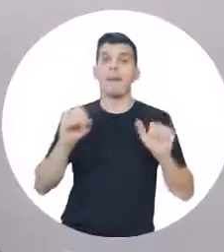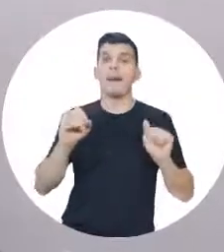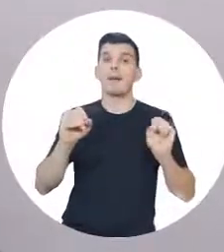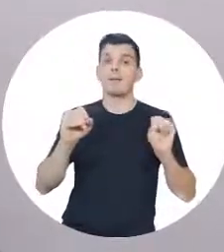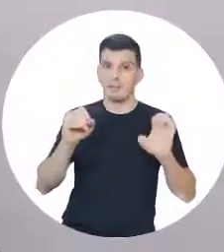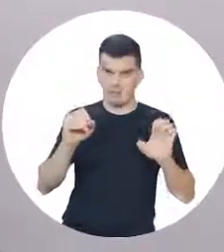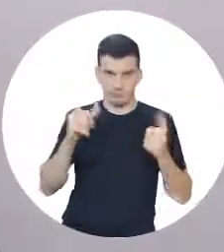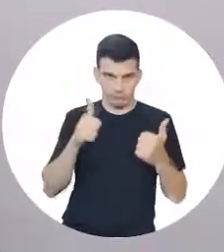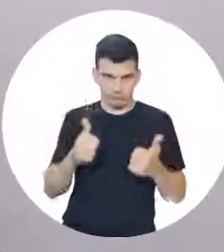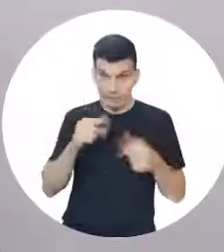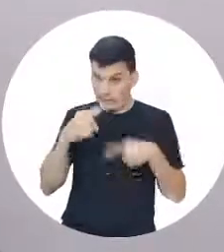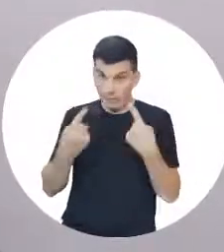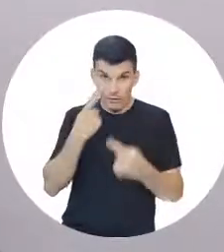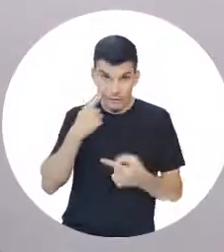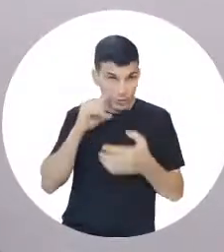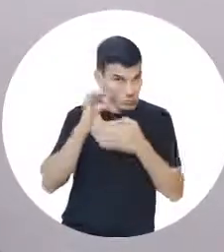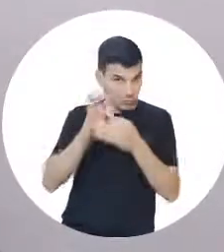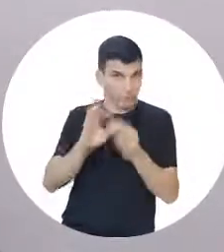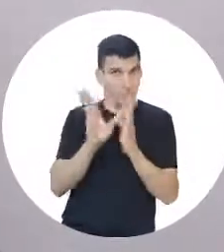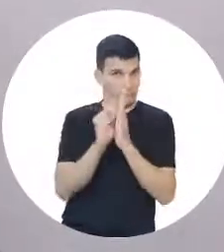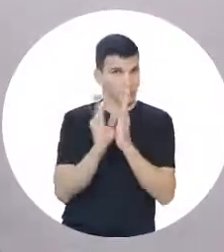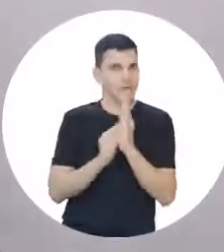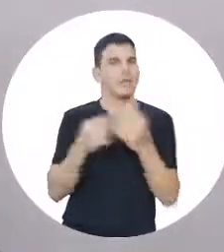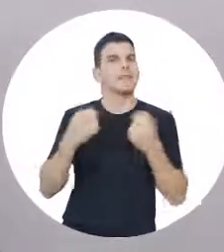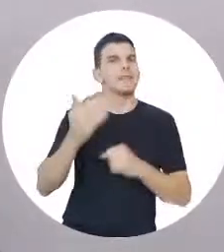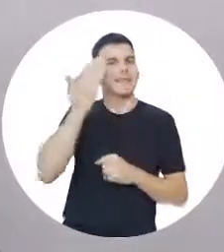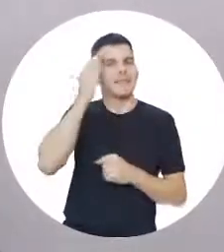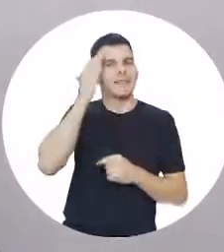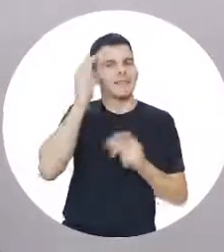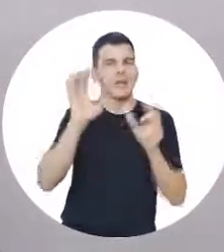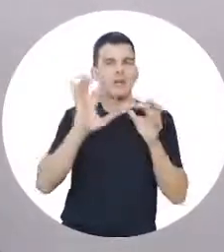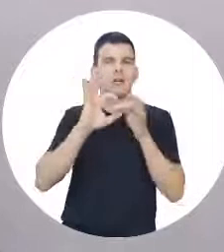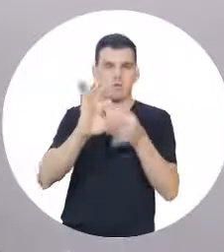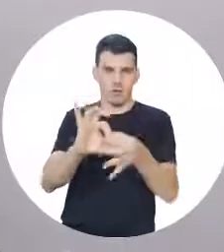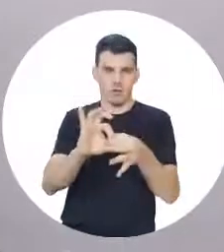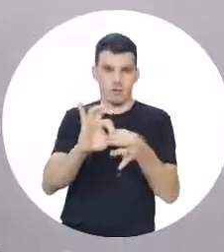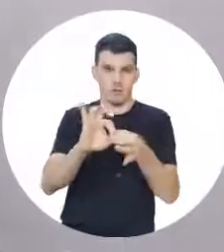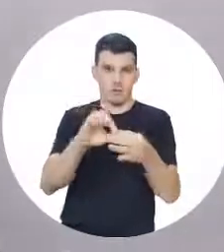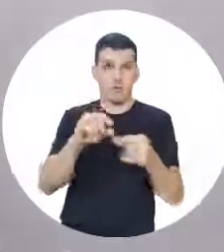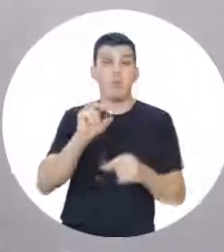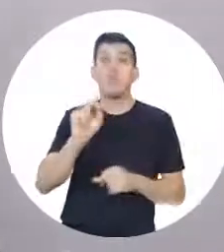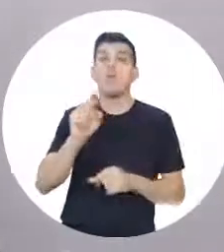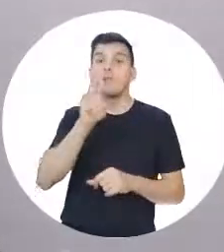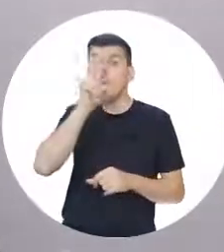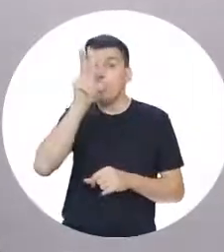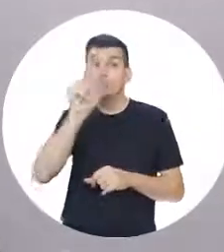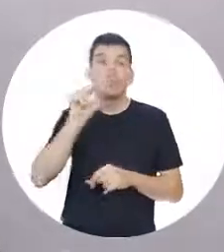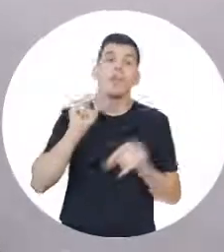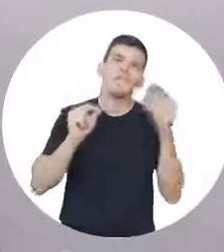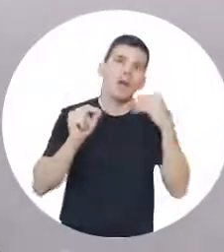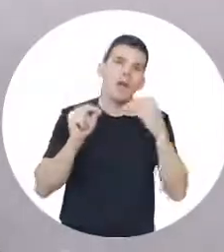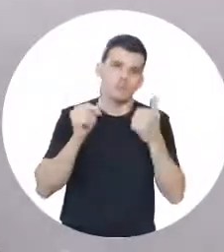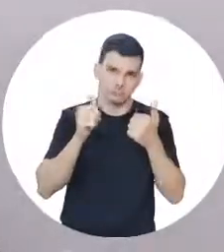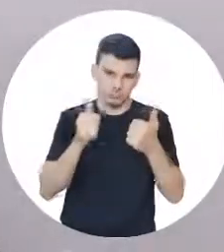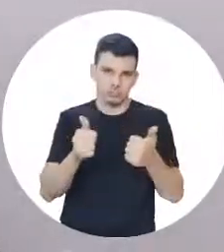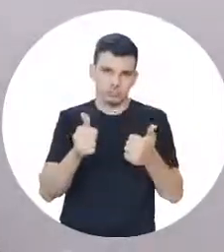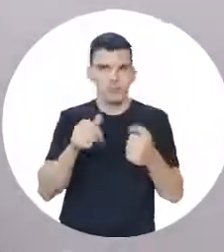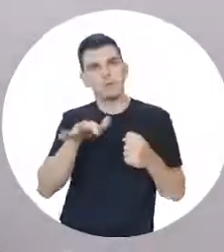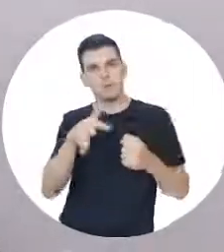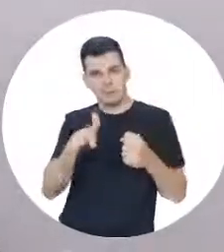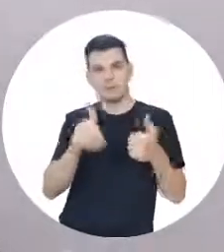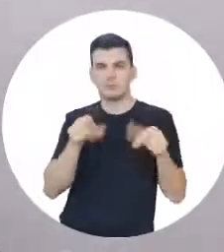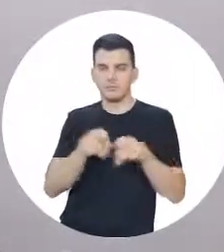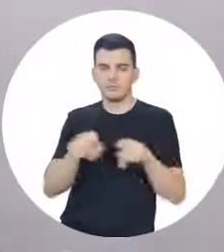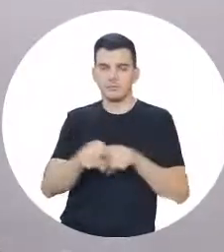quando a gente classificar sais, ok? Eu preciso que você entenda esse raciocínio, o que é um ácido forte, o que é um ácido